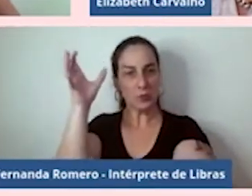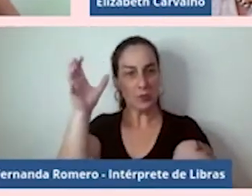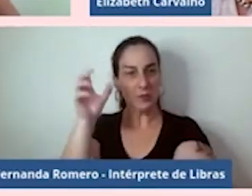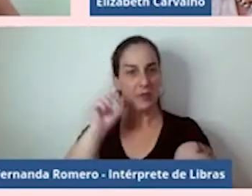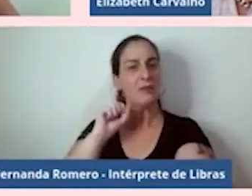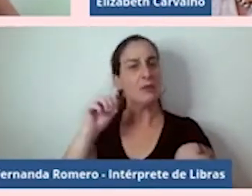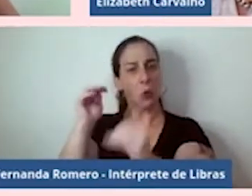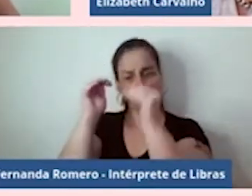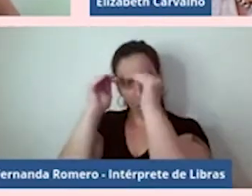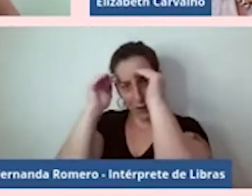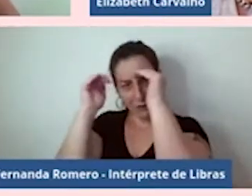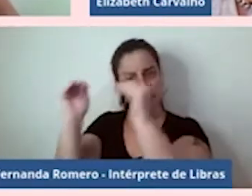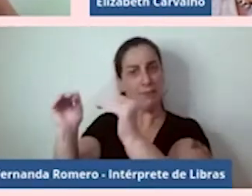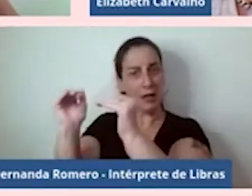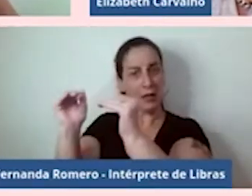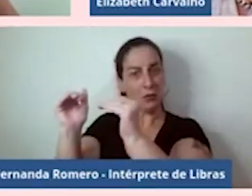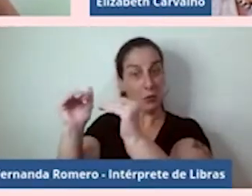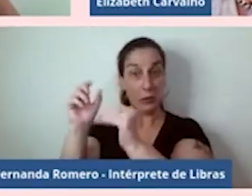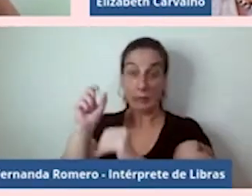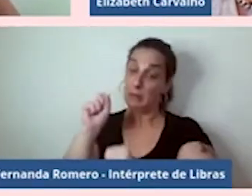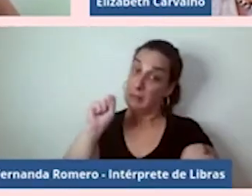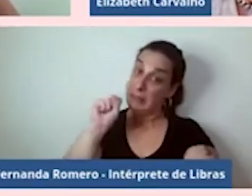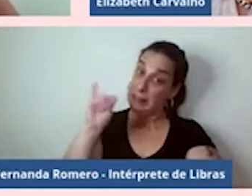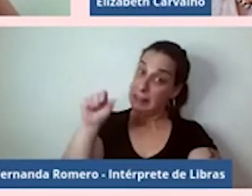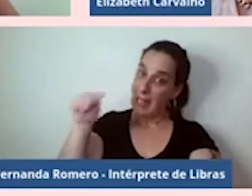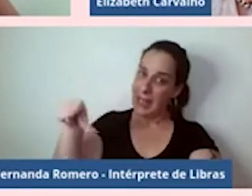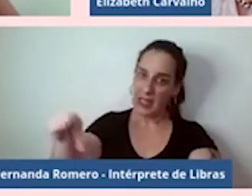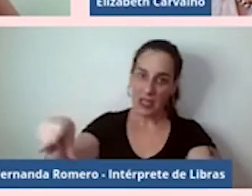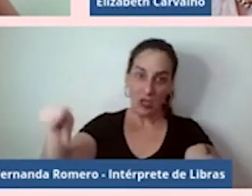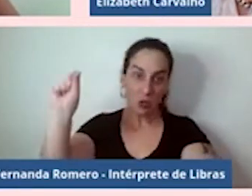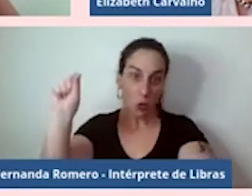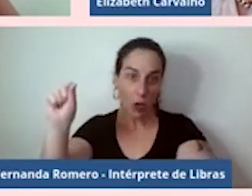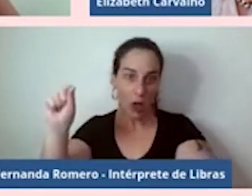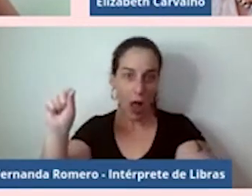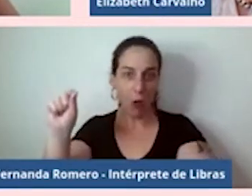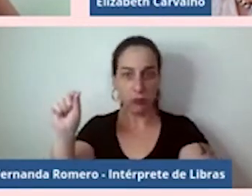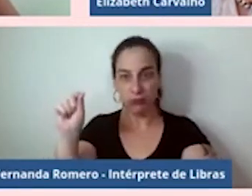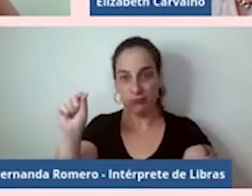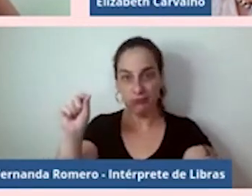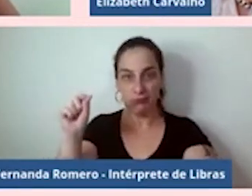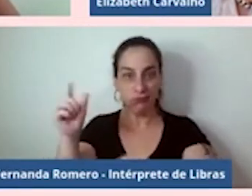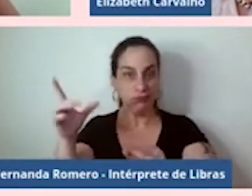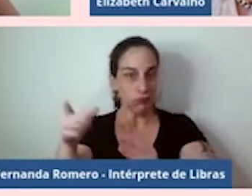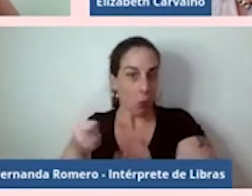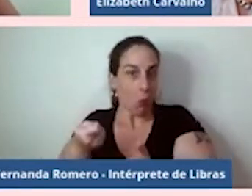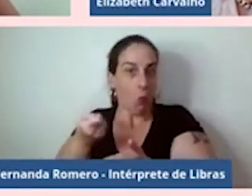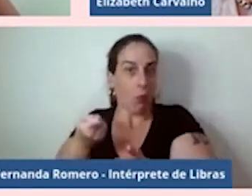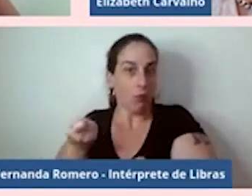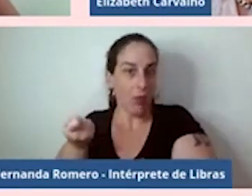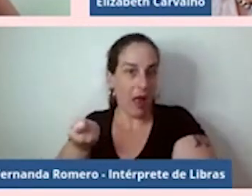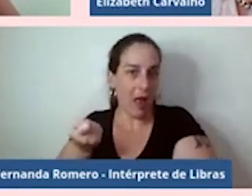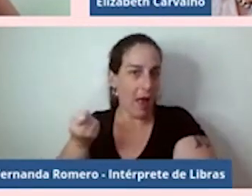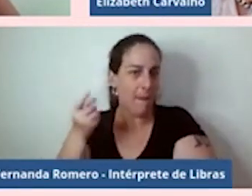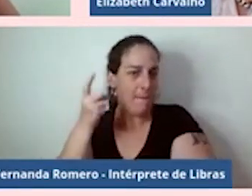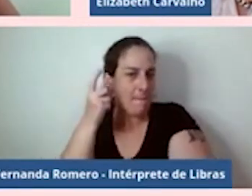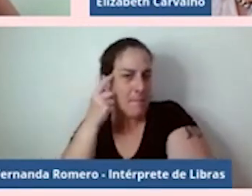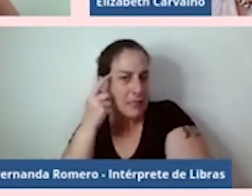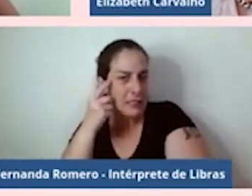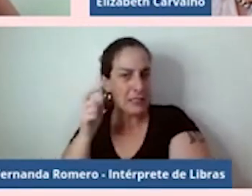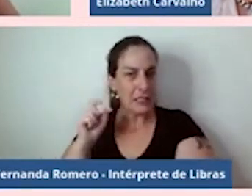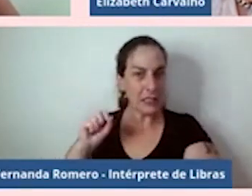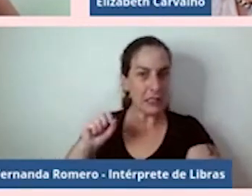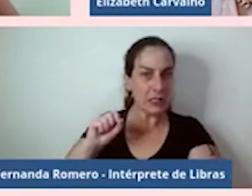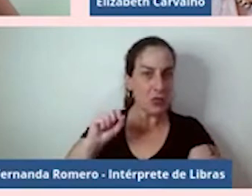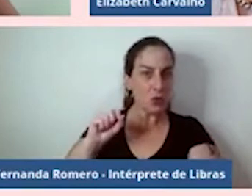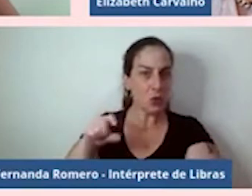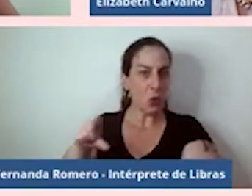né, da outra, é uma escolha espontânea, se é uma escolha racional, uma